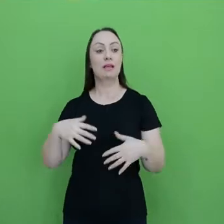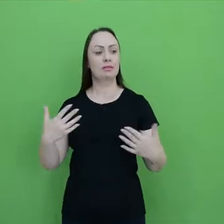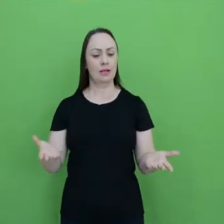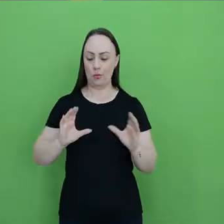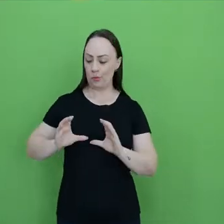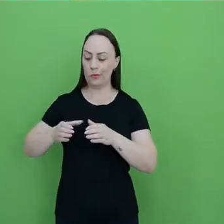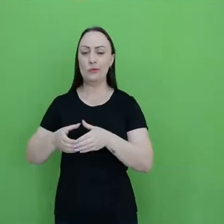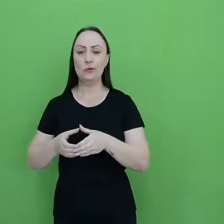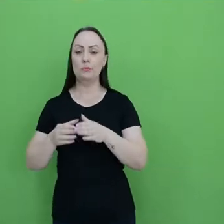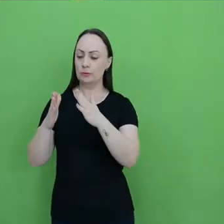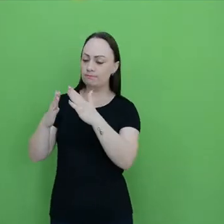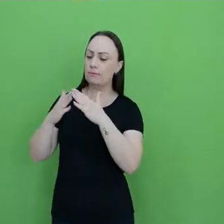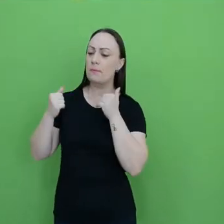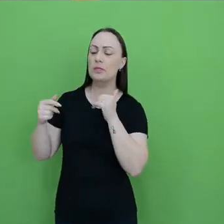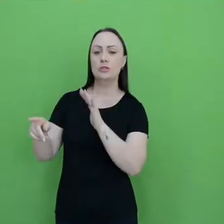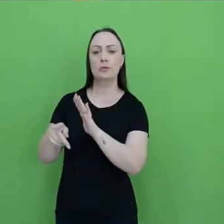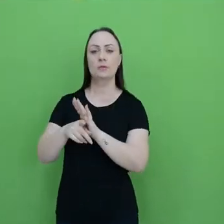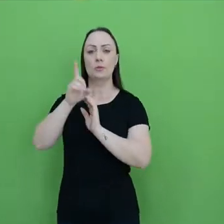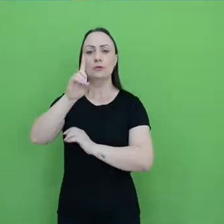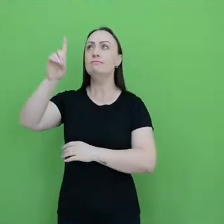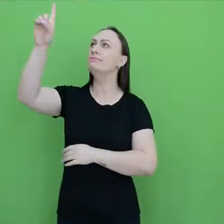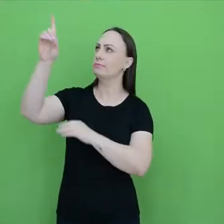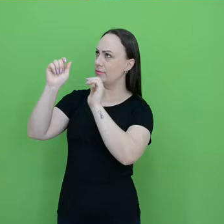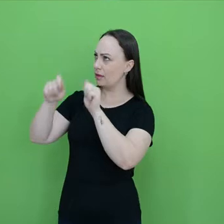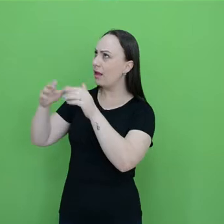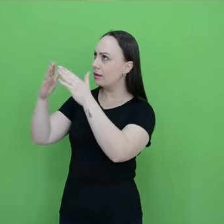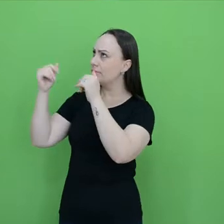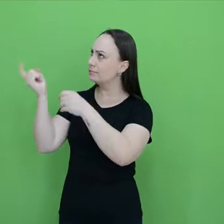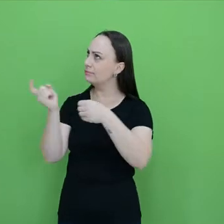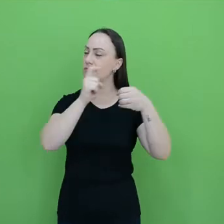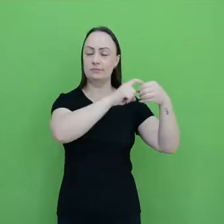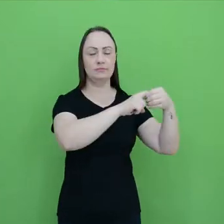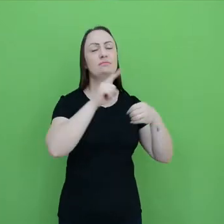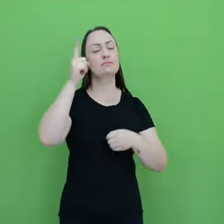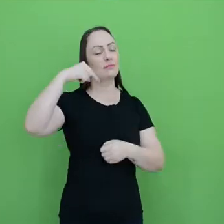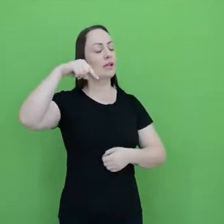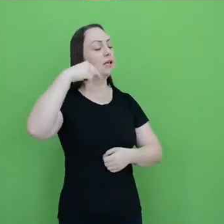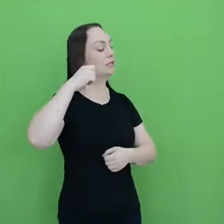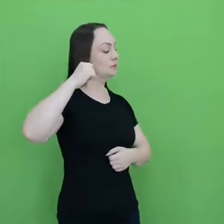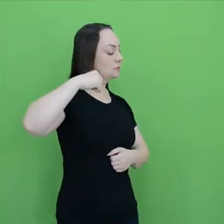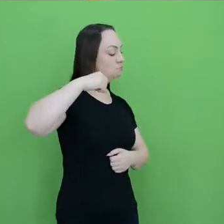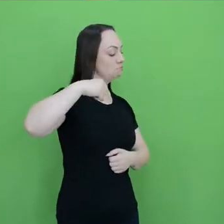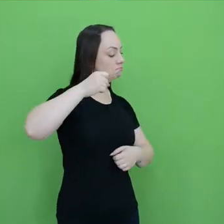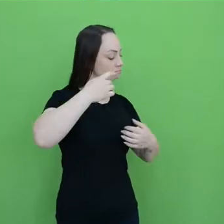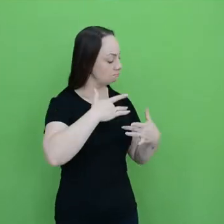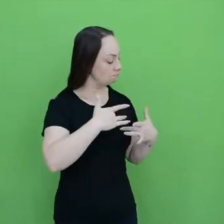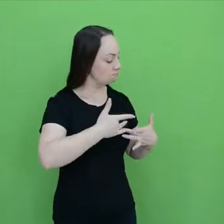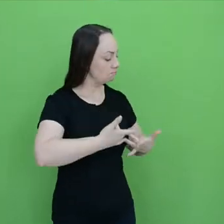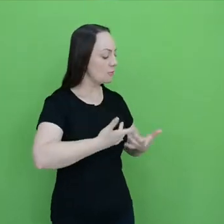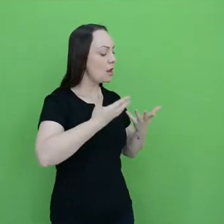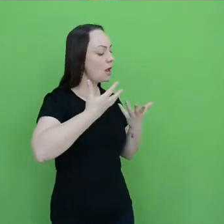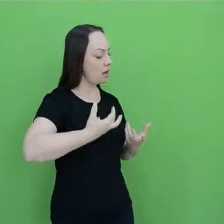resolveram então pedir permissão à divindade. Generosa e compreensiva, a